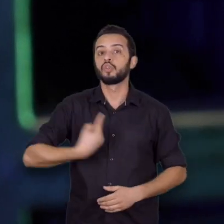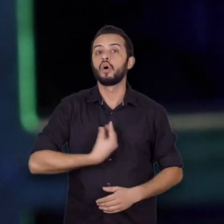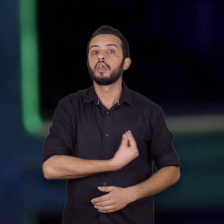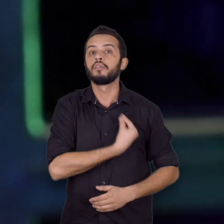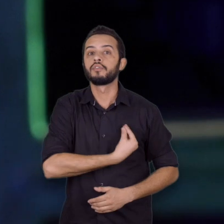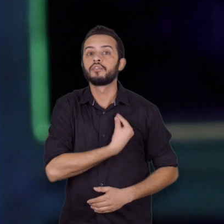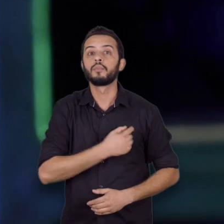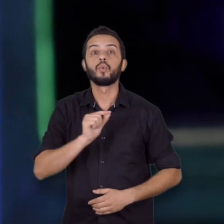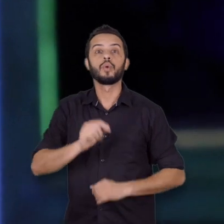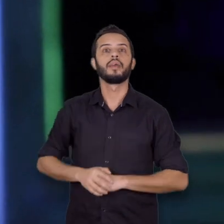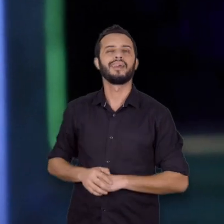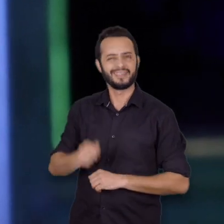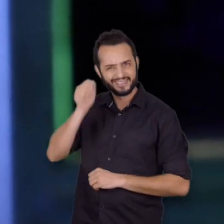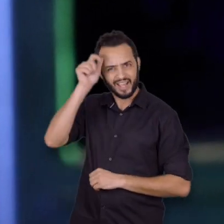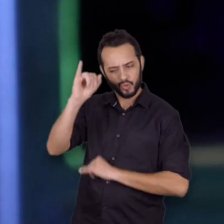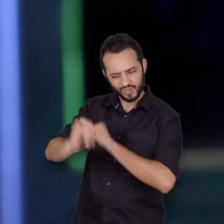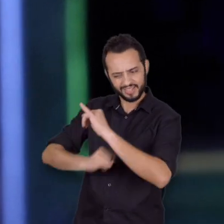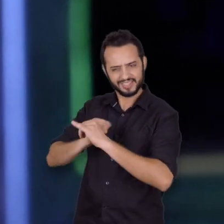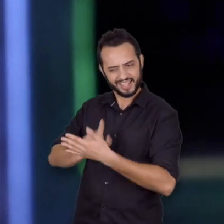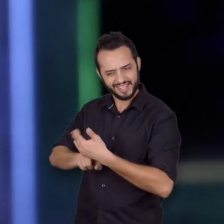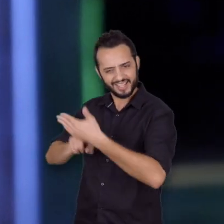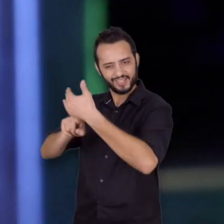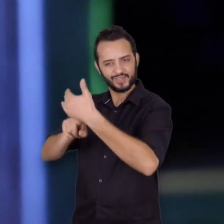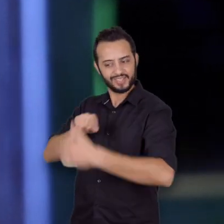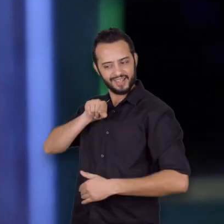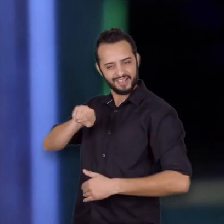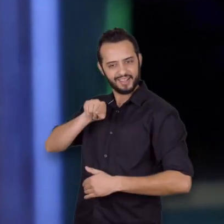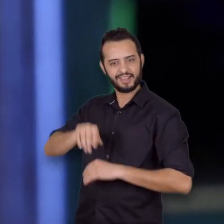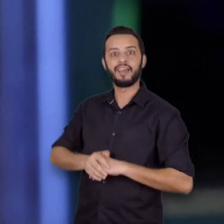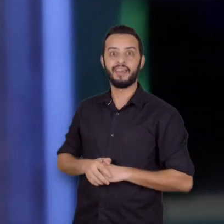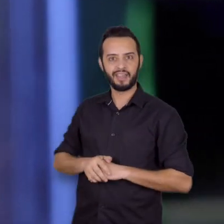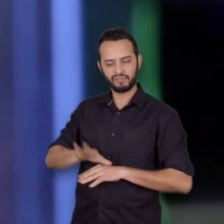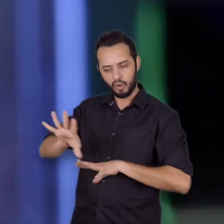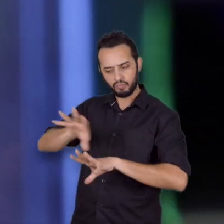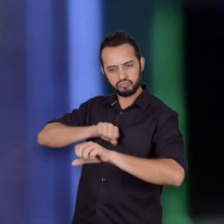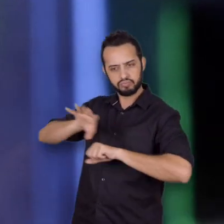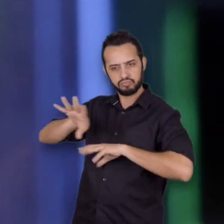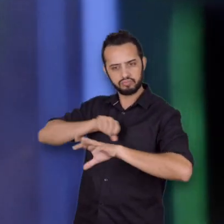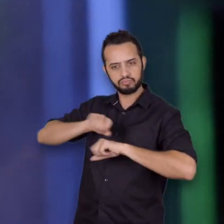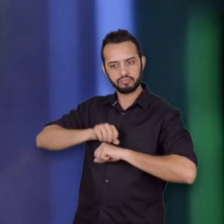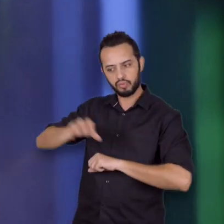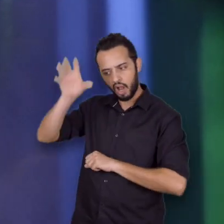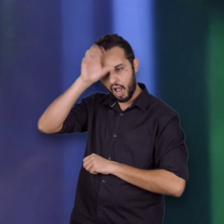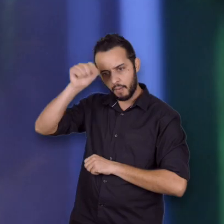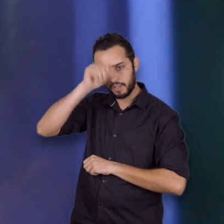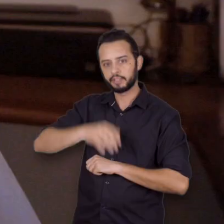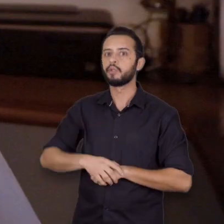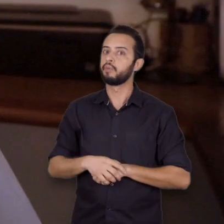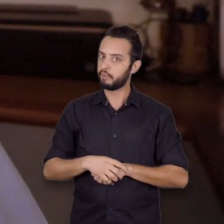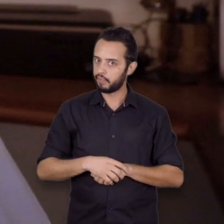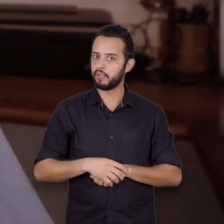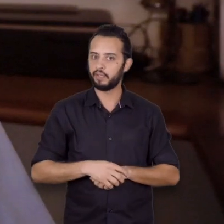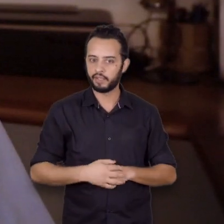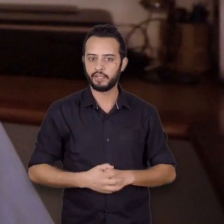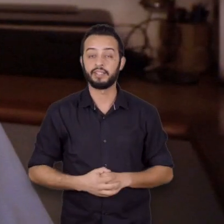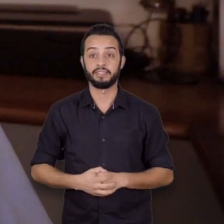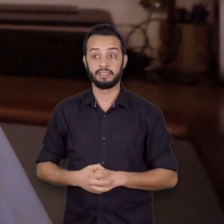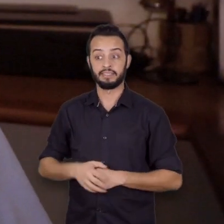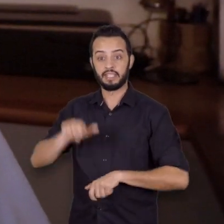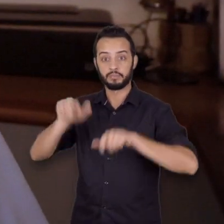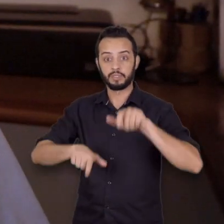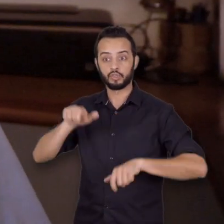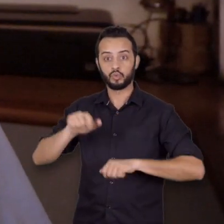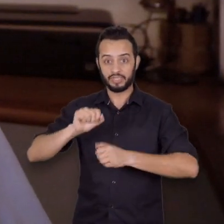Praticamente hoje a gente vive na cultura digital, na maneira como a gente pensa e está se apropriando dessas tecnologias digitais. E isso está mudando como